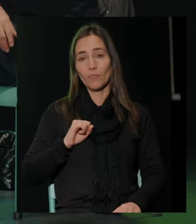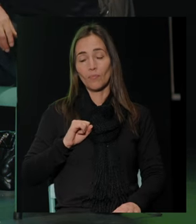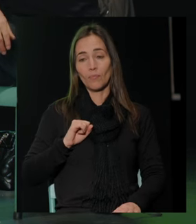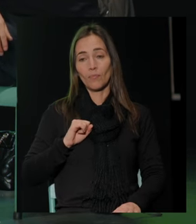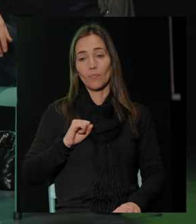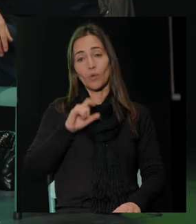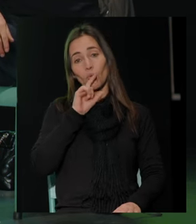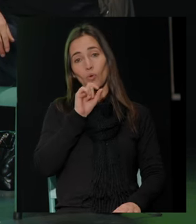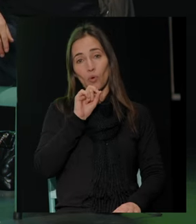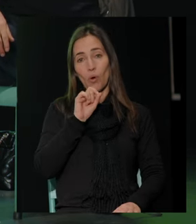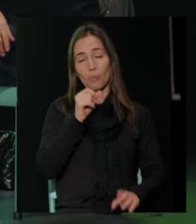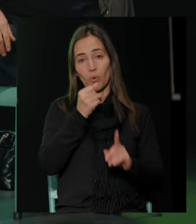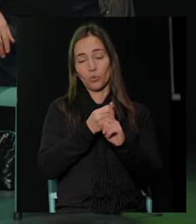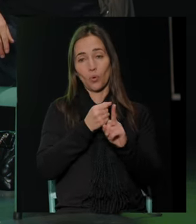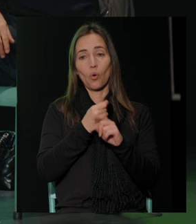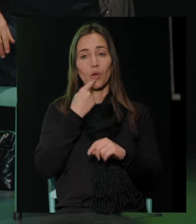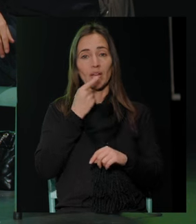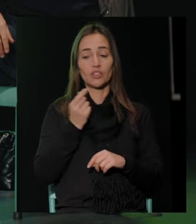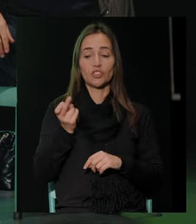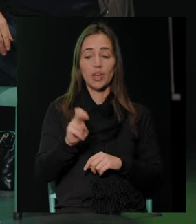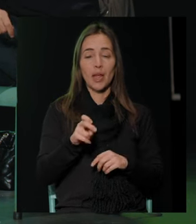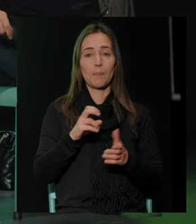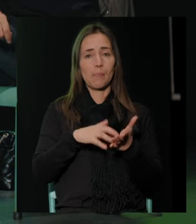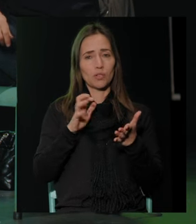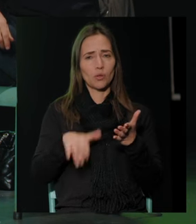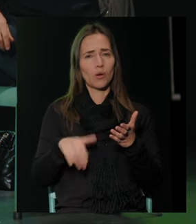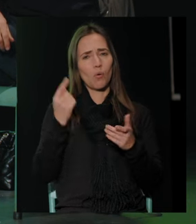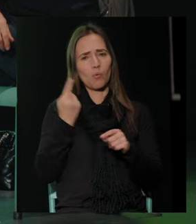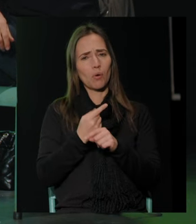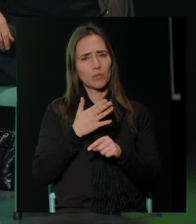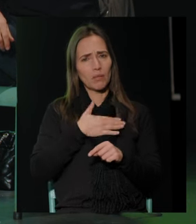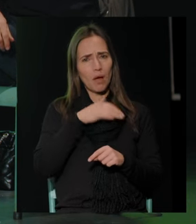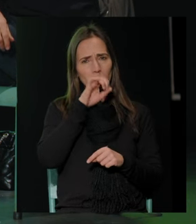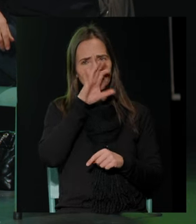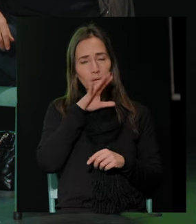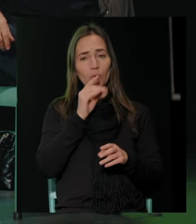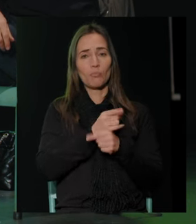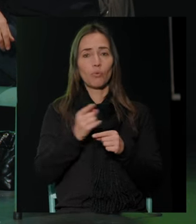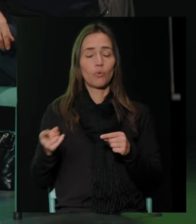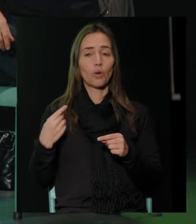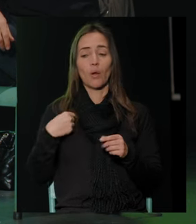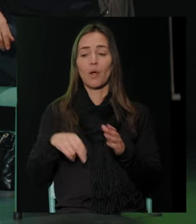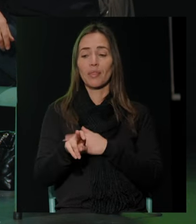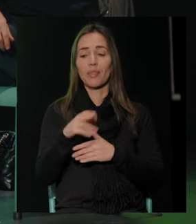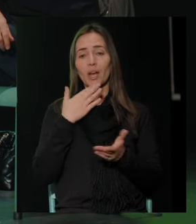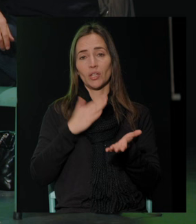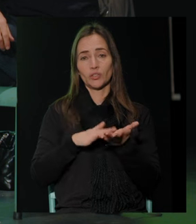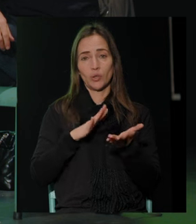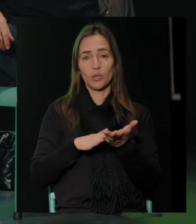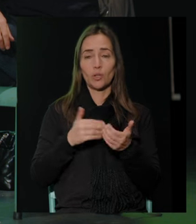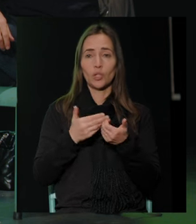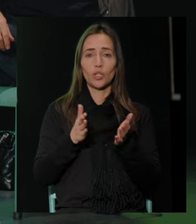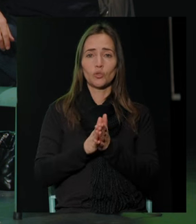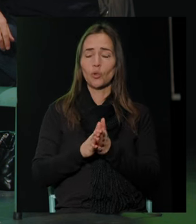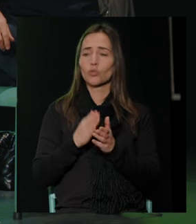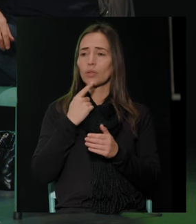Orwell lutou, e ele diz, eu cheguei a Barcelona e uma coisa que me surpreendeu foi eu ter entrado num restaurante e todos se tratarem